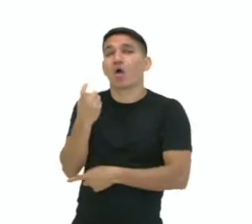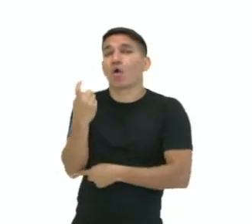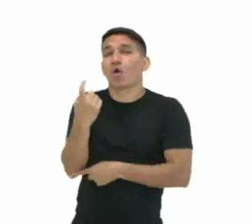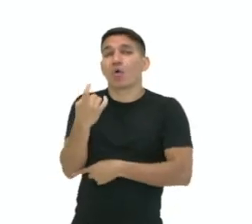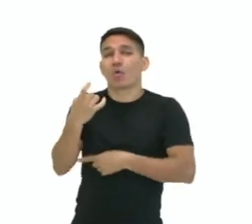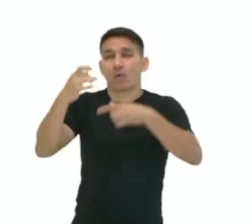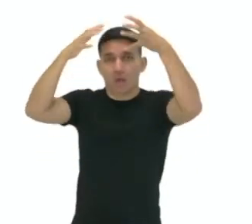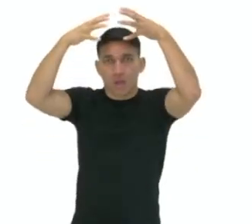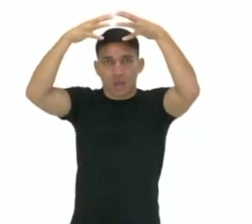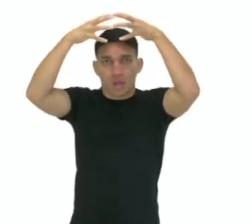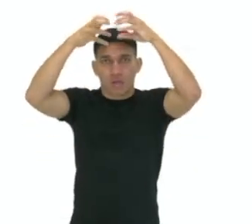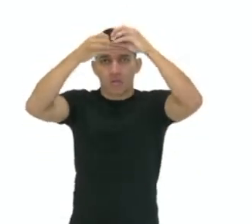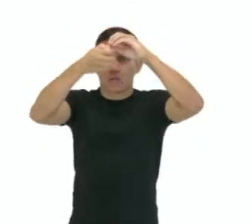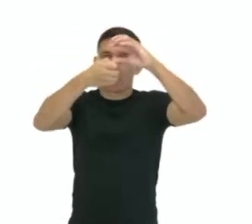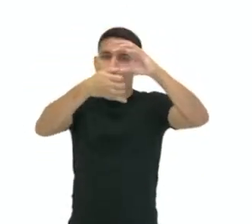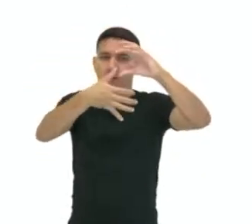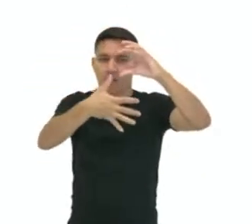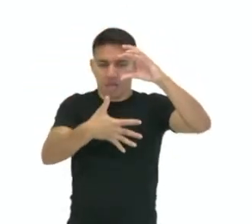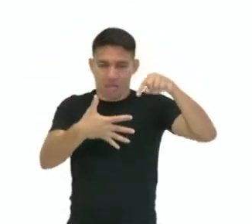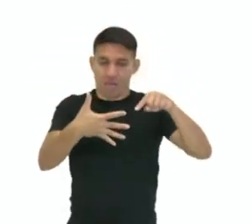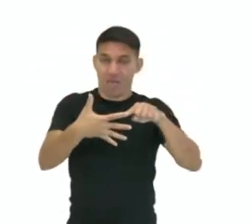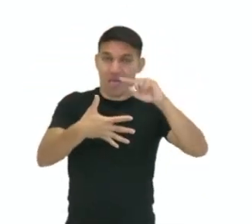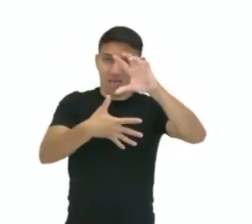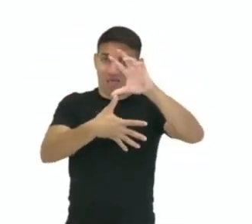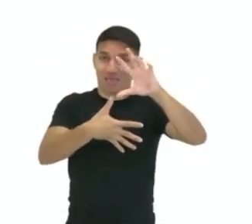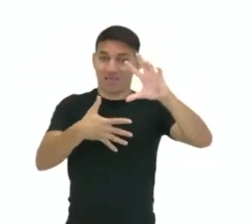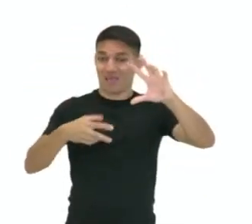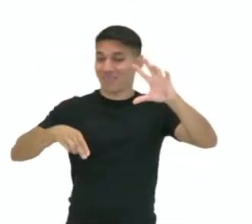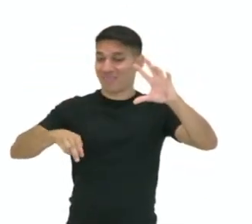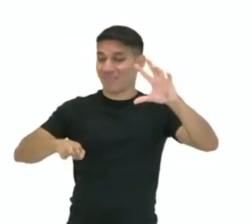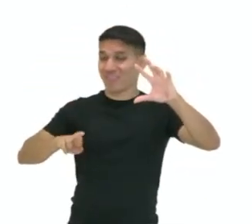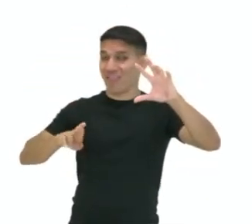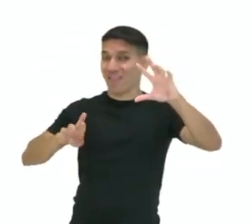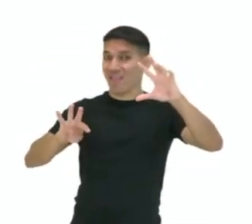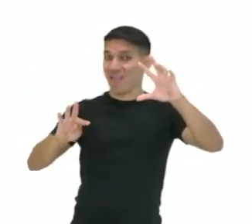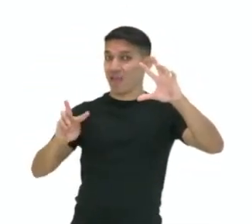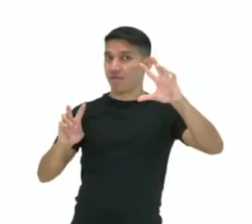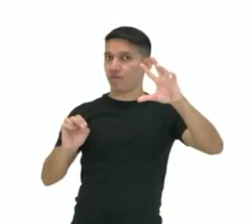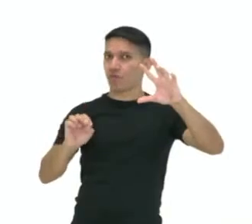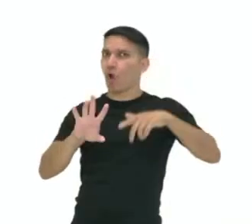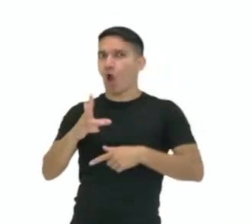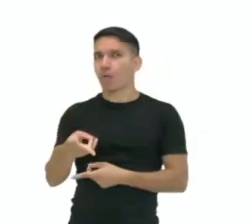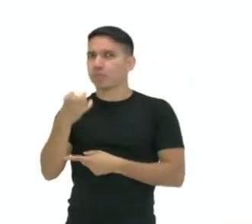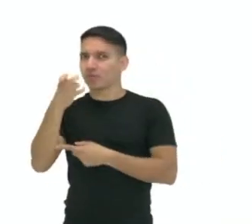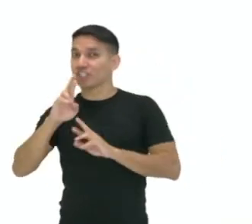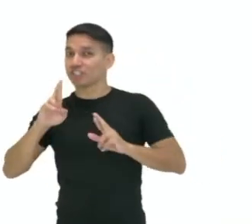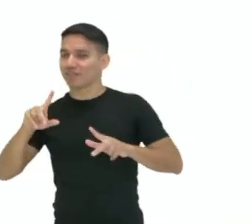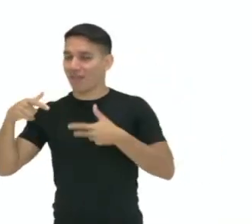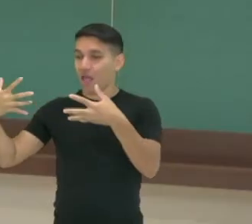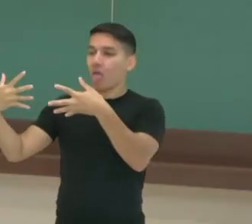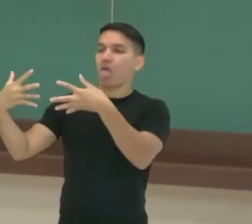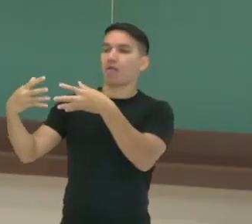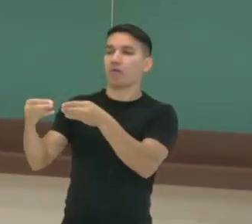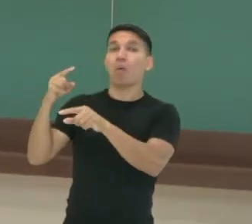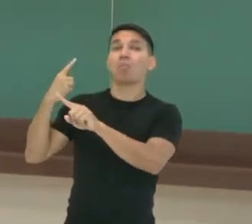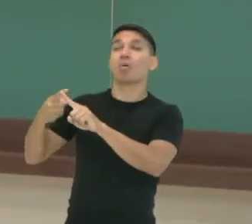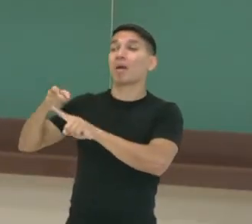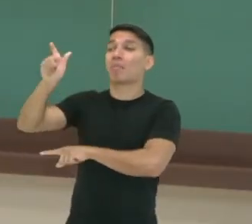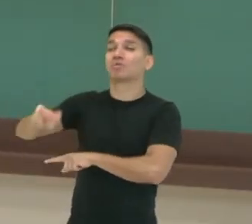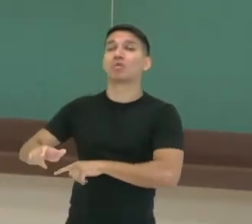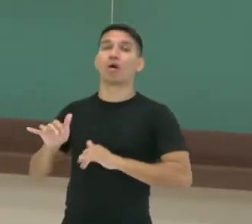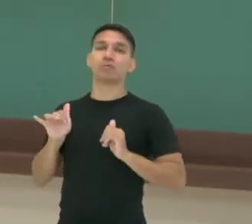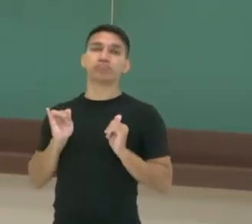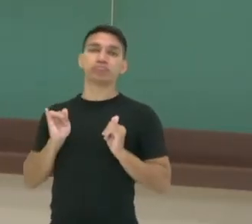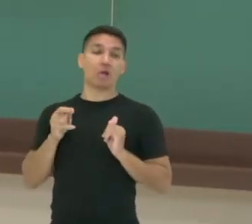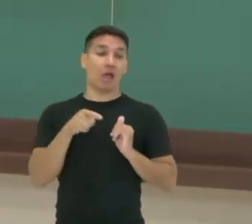nervo que se conecta ao músculo. Olha a diferença. Não é por desuso. Na anterior, a pessoa está parada.